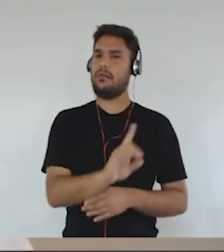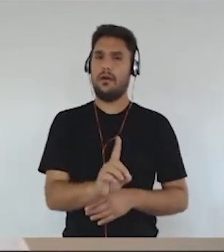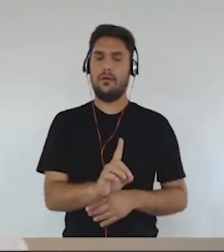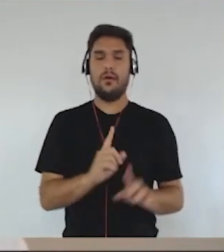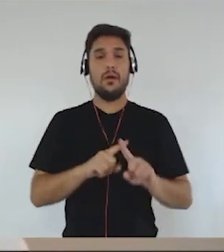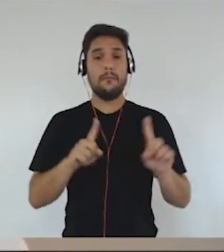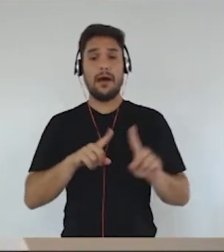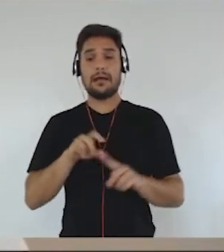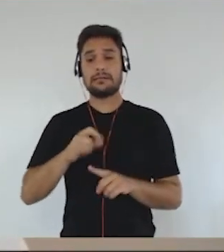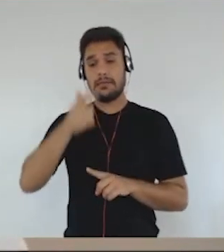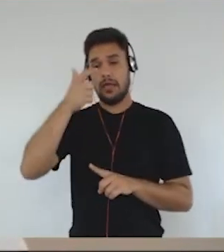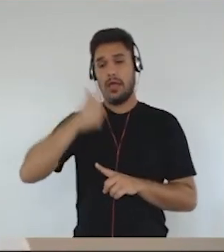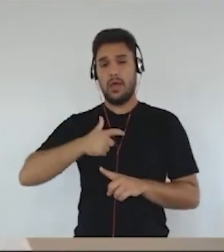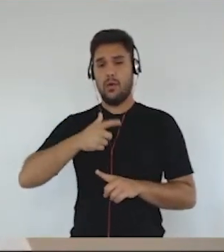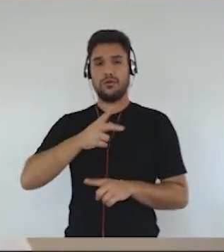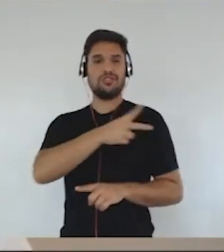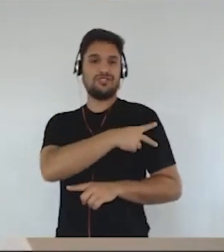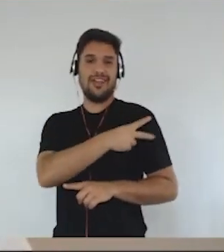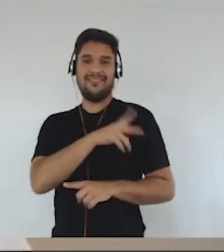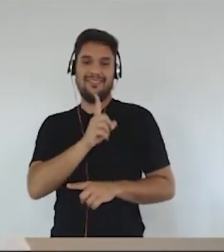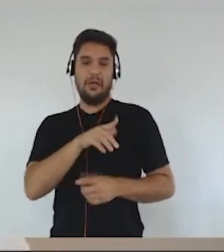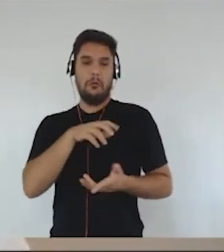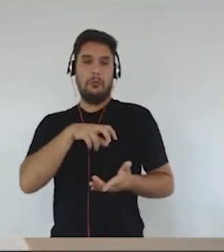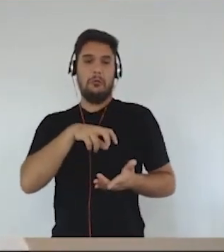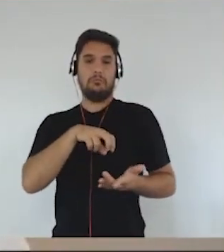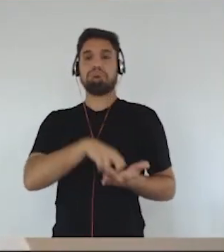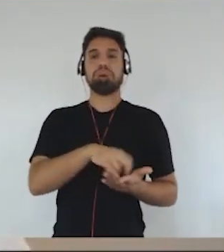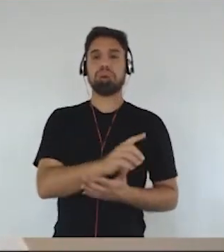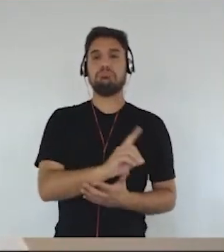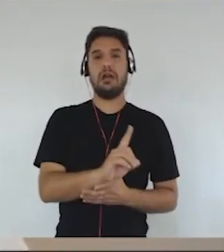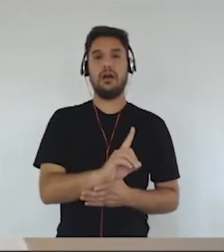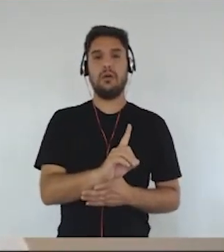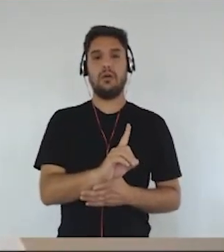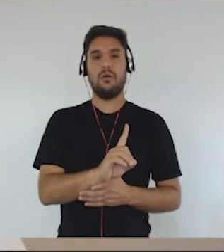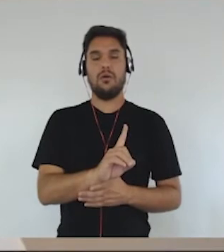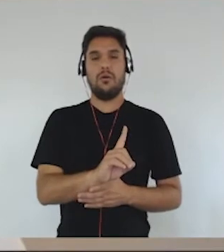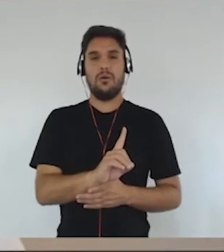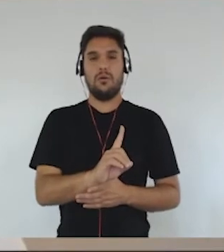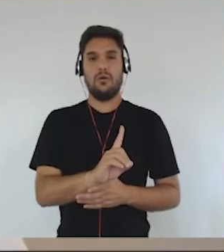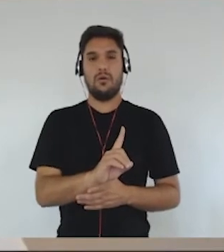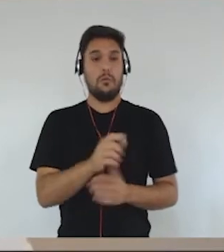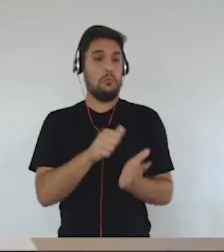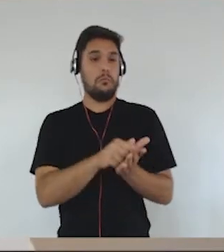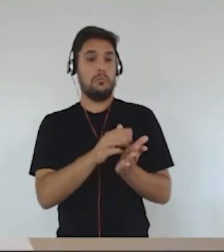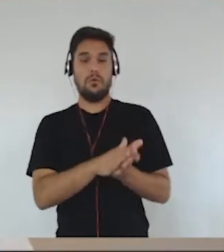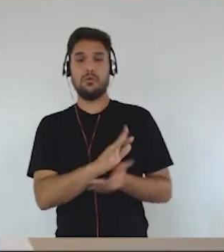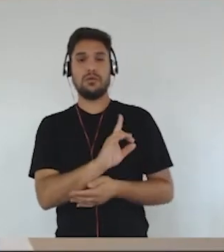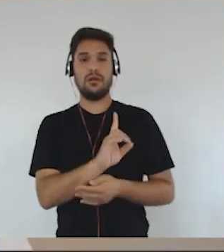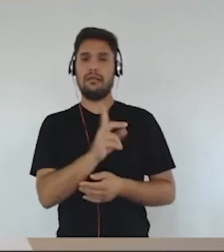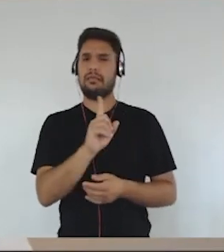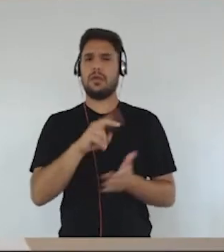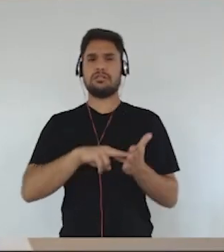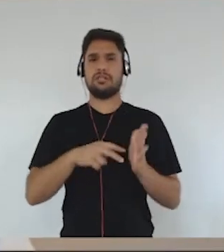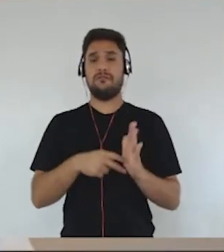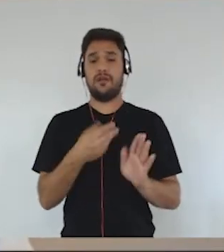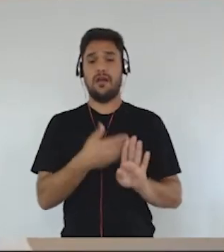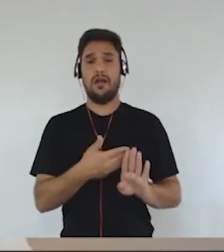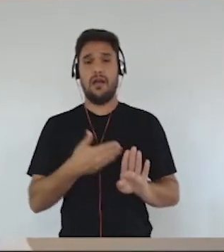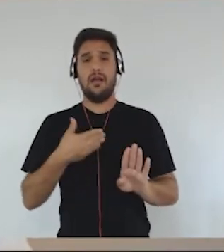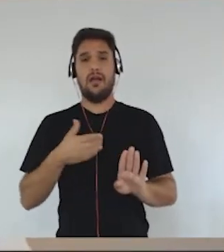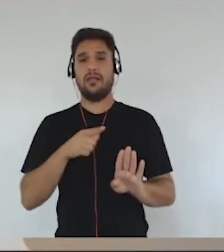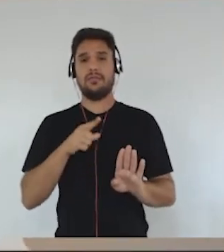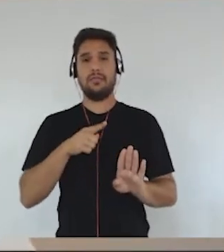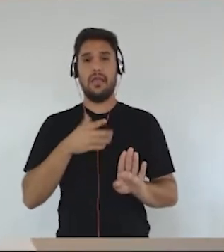de o empregador não aplicar a sanção e o fato de uma parte não requerer a aplicação da multa a outra, não significa que por trás disso haja